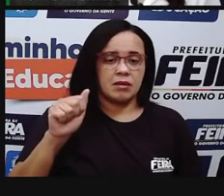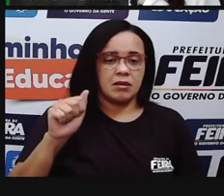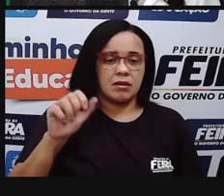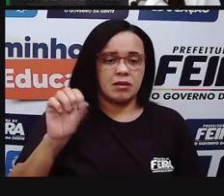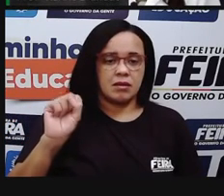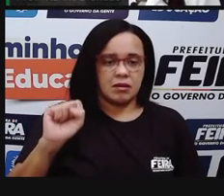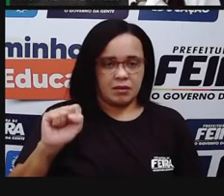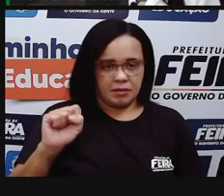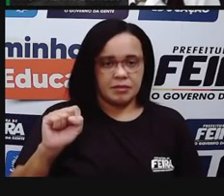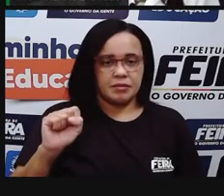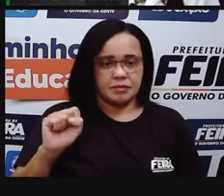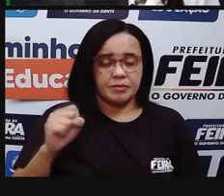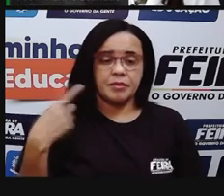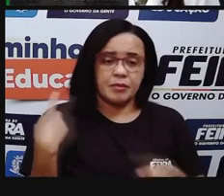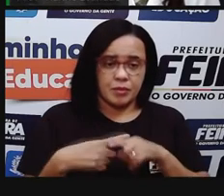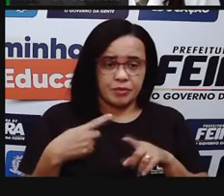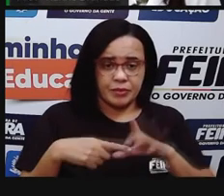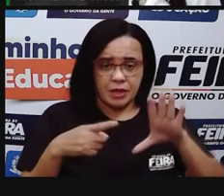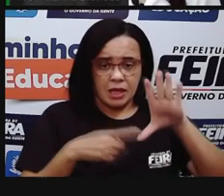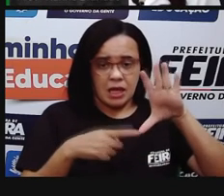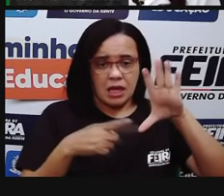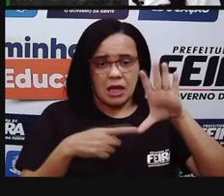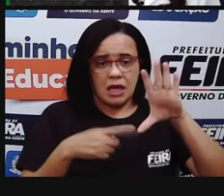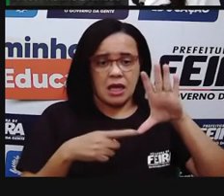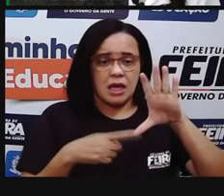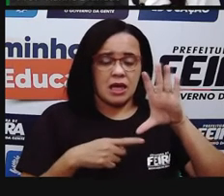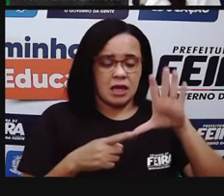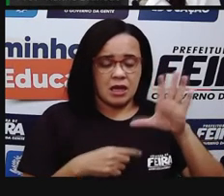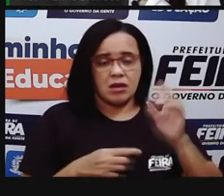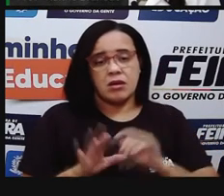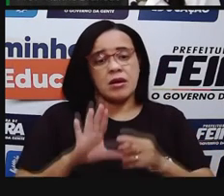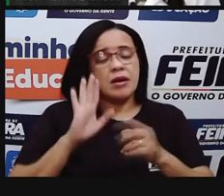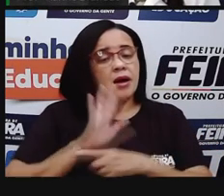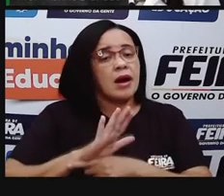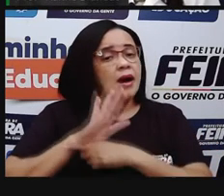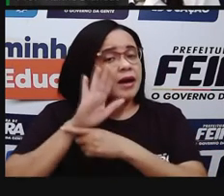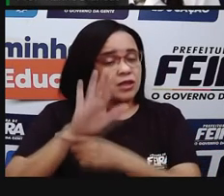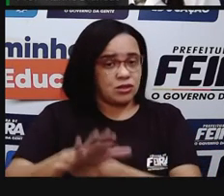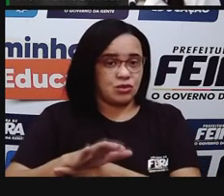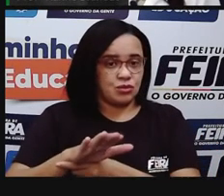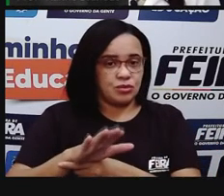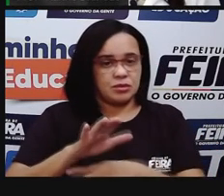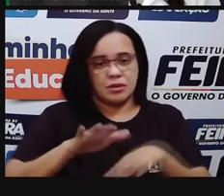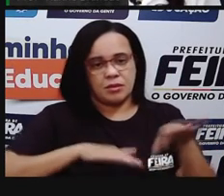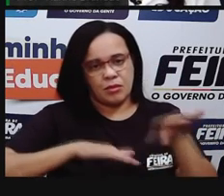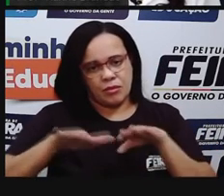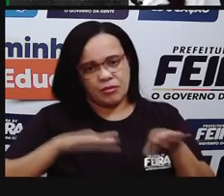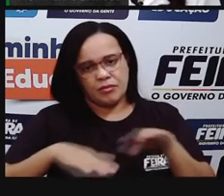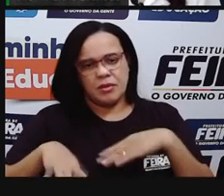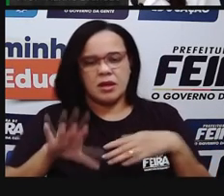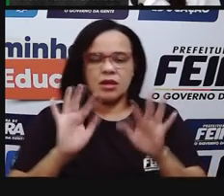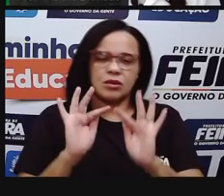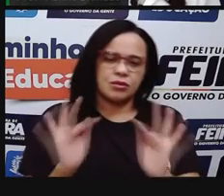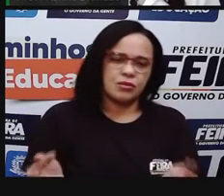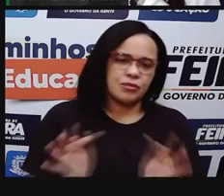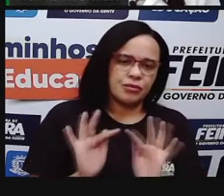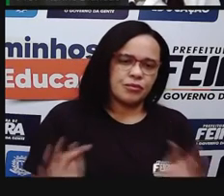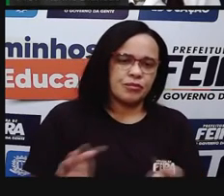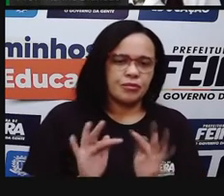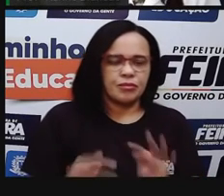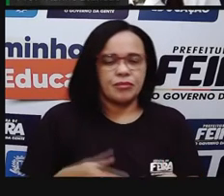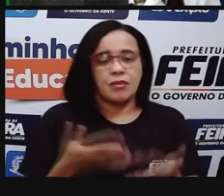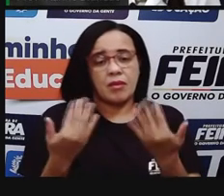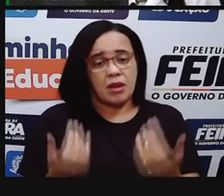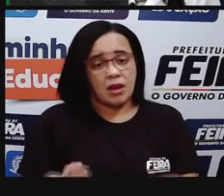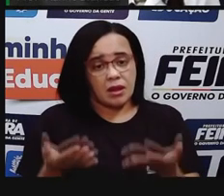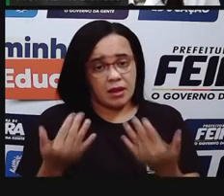fazer movimentos mais delicados, movimentos mais rebuscados, certo? E a gente tem um